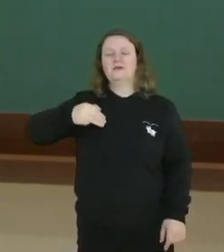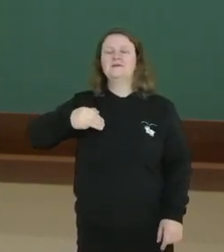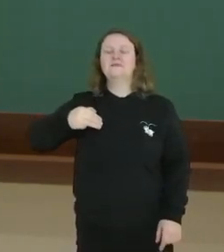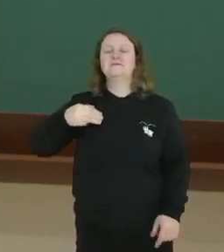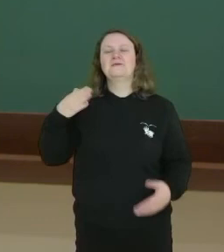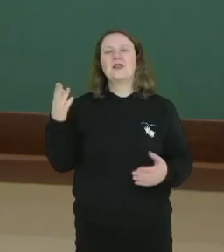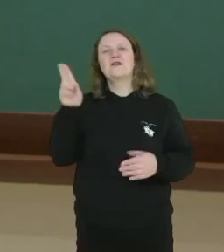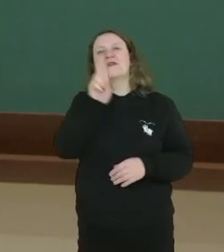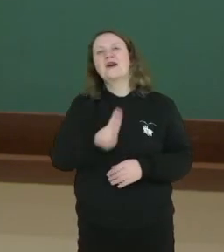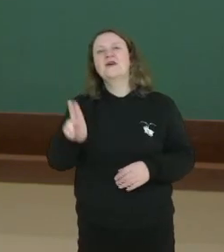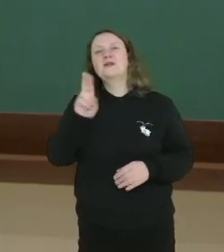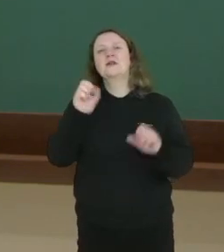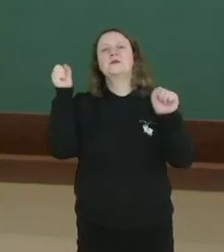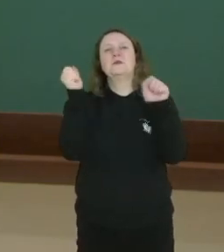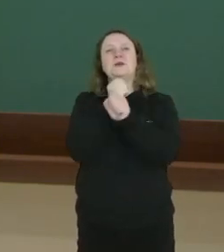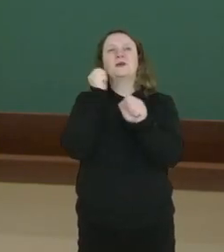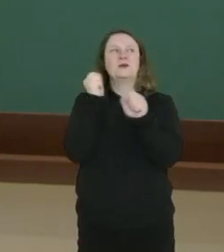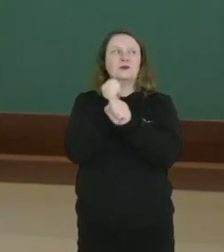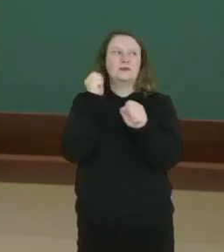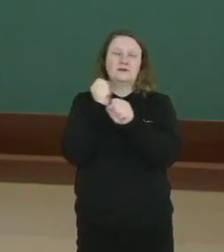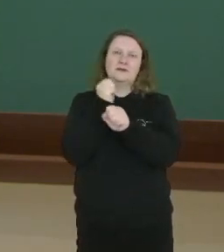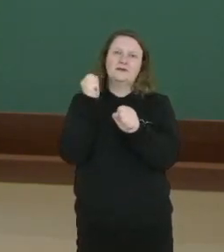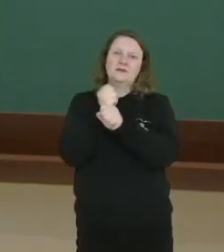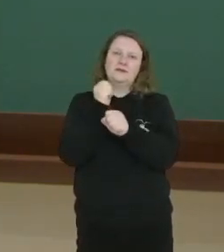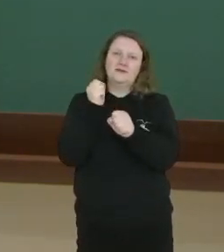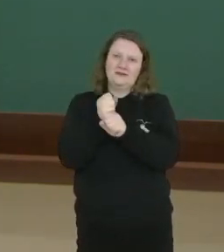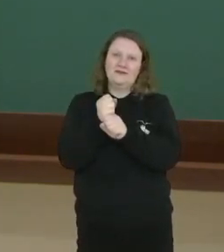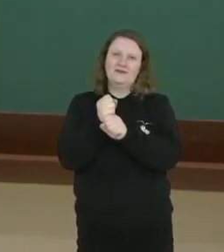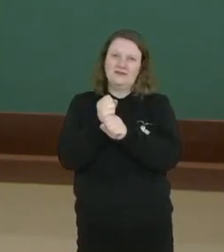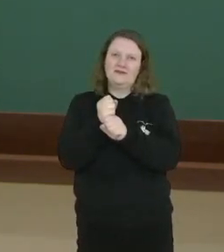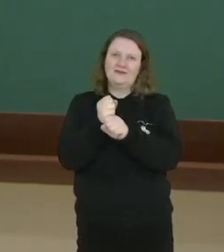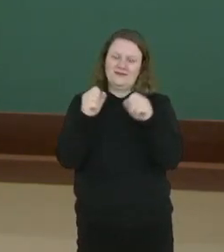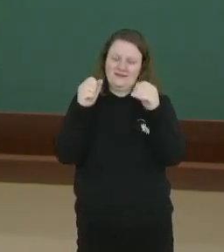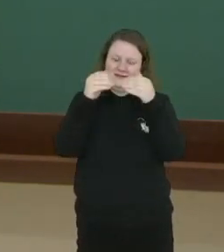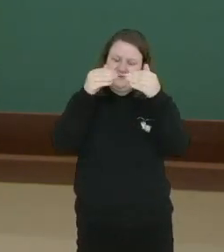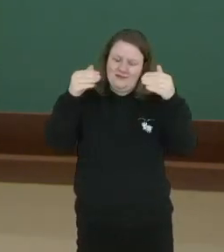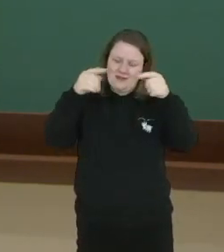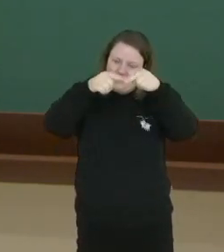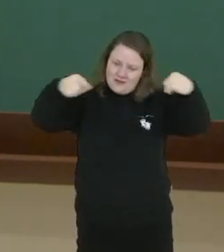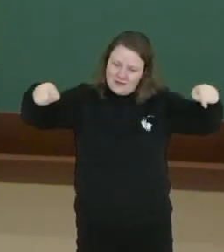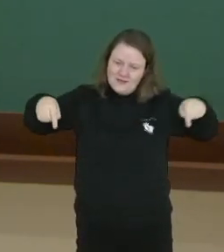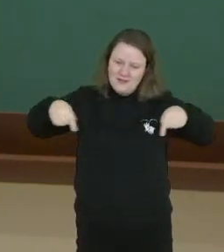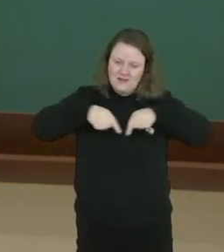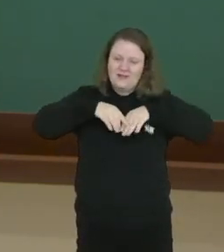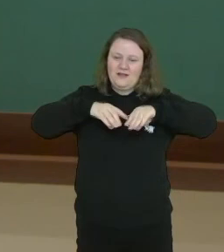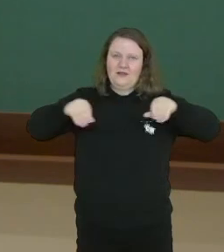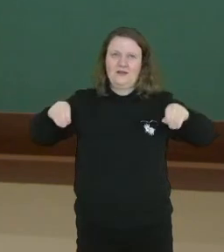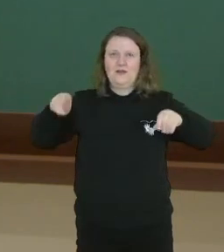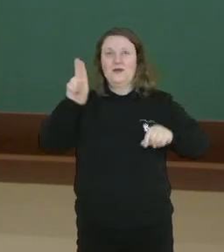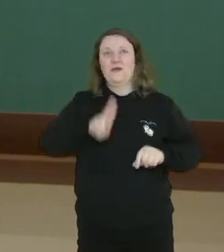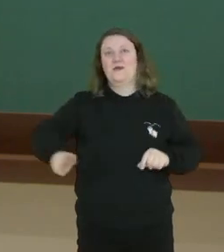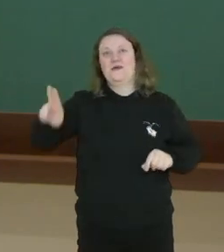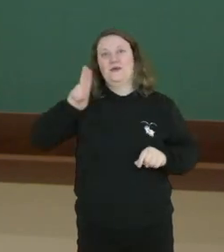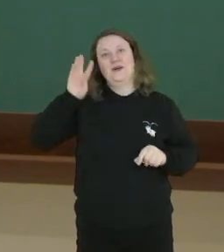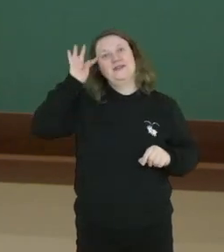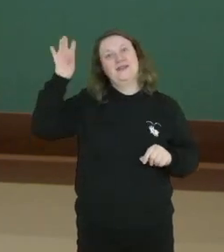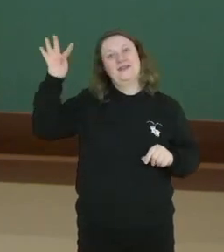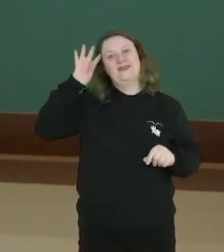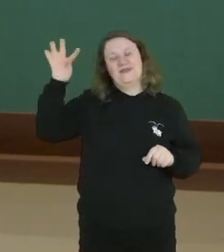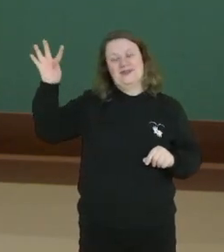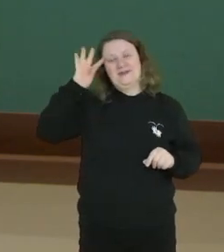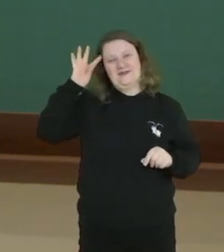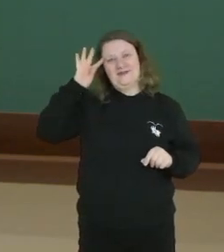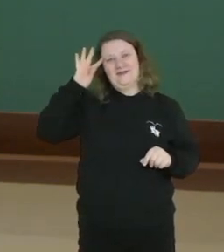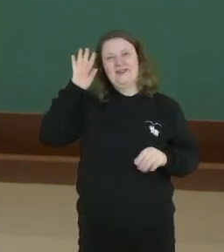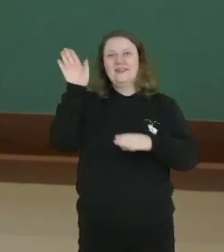caso desse contorno desse terreno, ok? Utilizando o Teorema de Pitágoras.